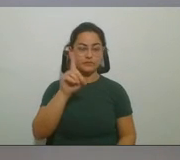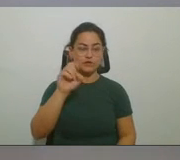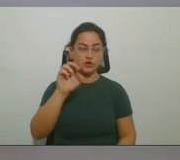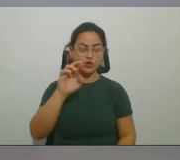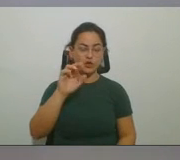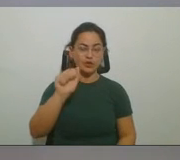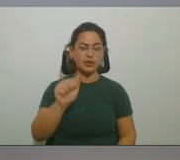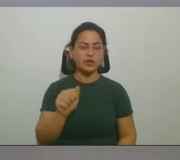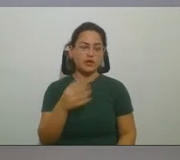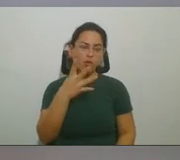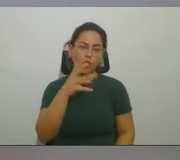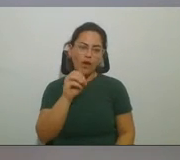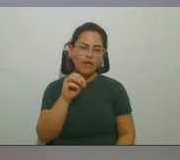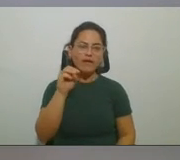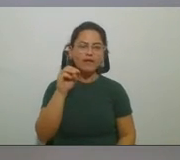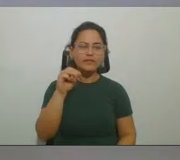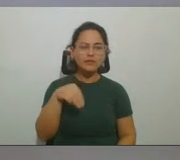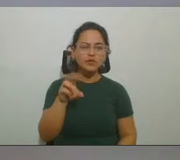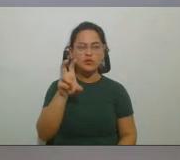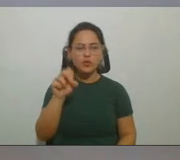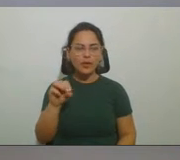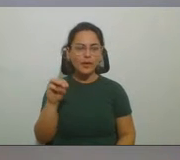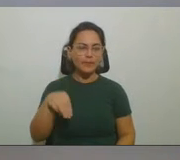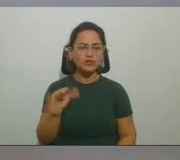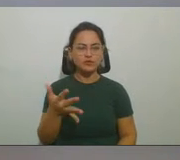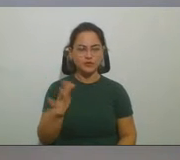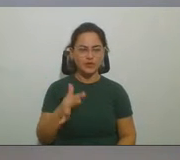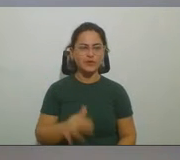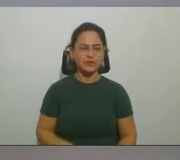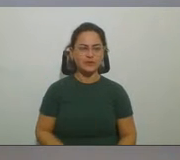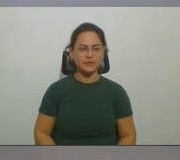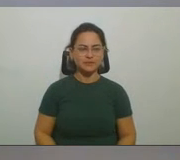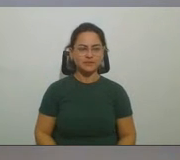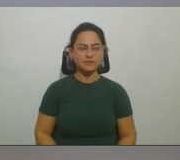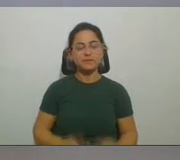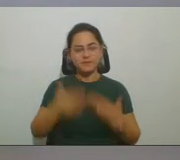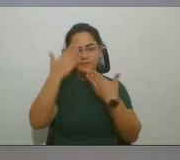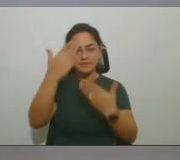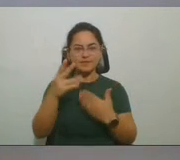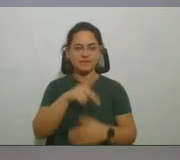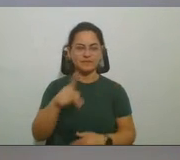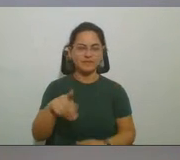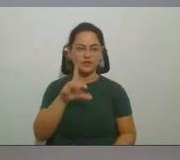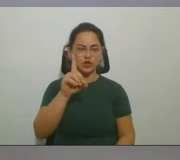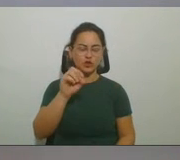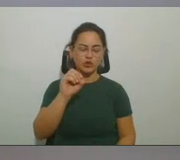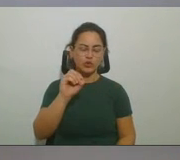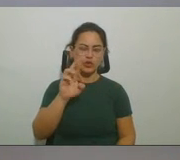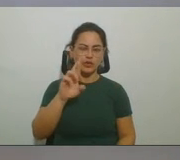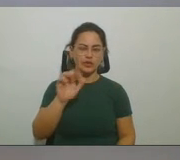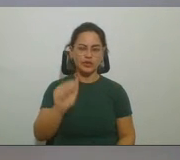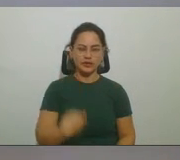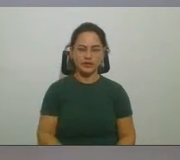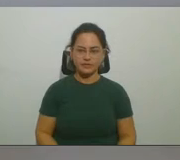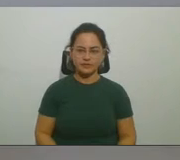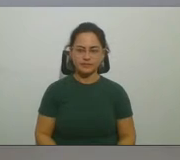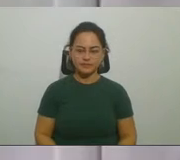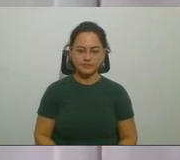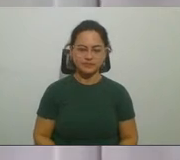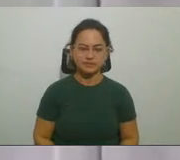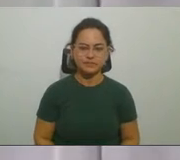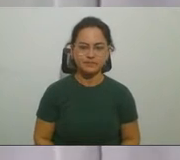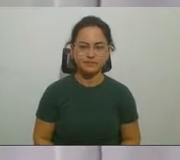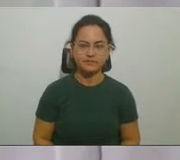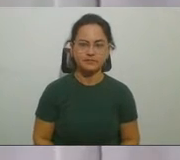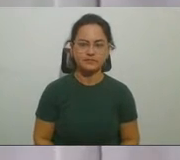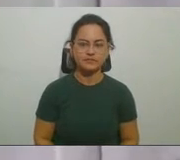de 40, 50 minutos para fazer a sua fala. Muito obrigado, professora Dora. Bom,